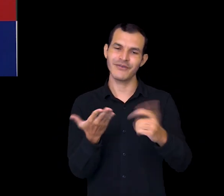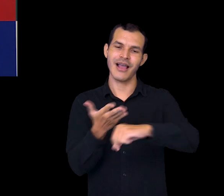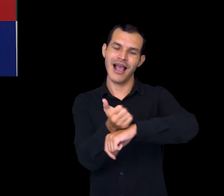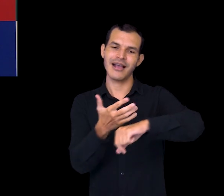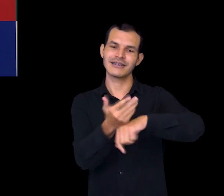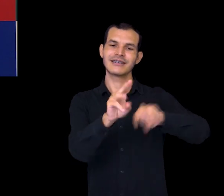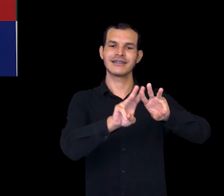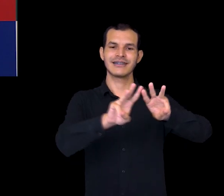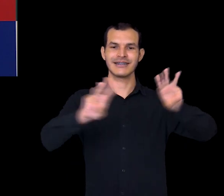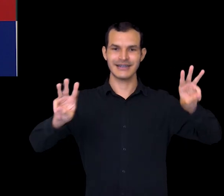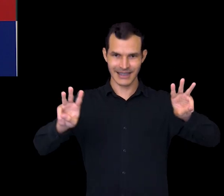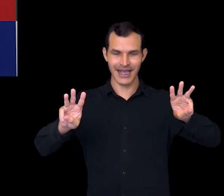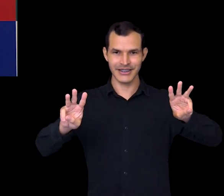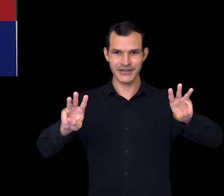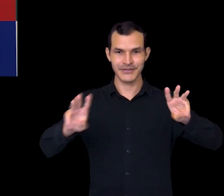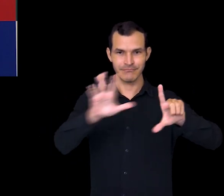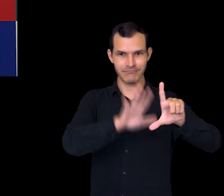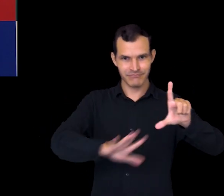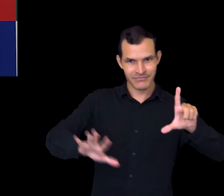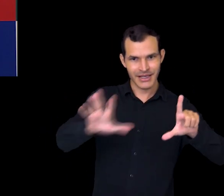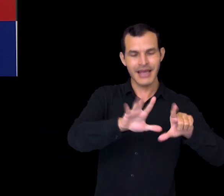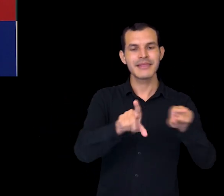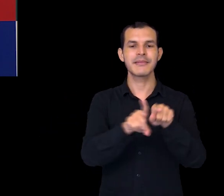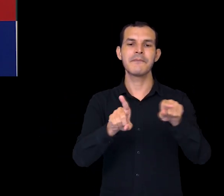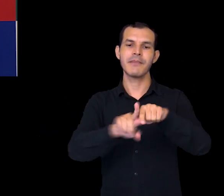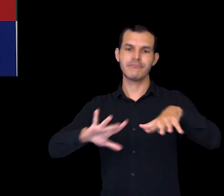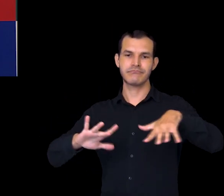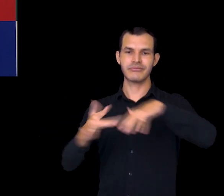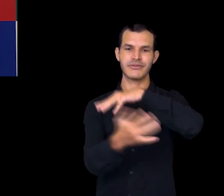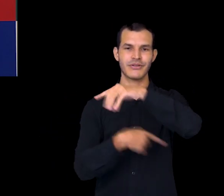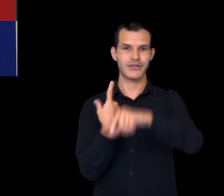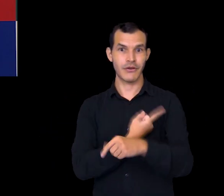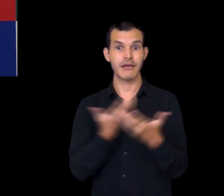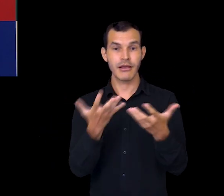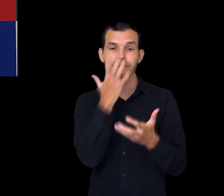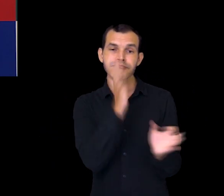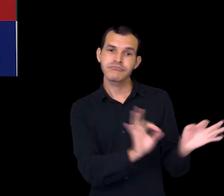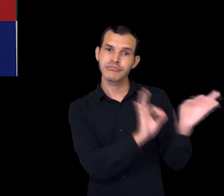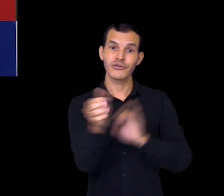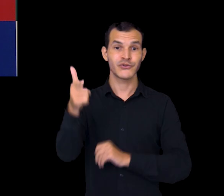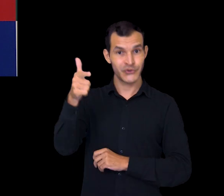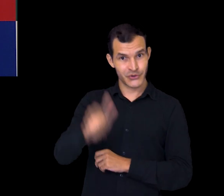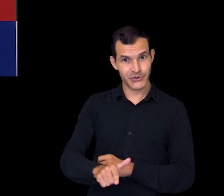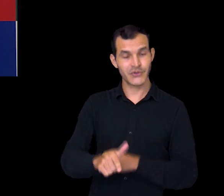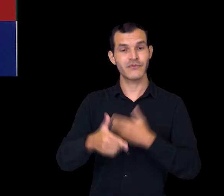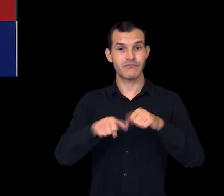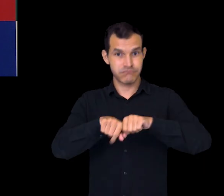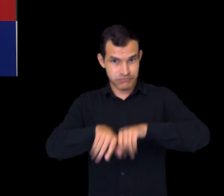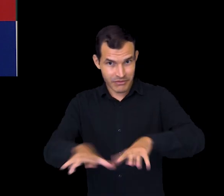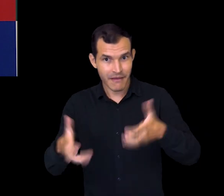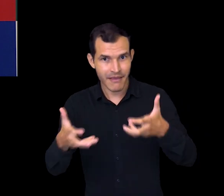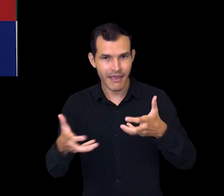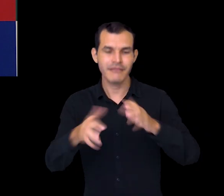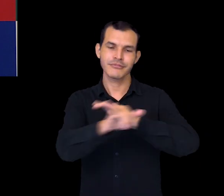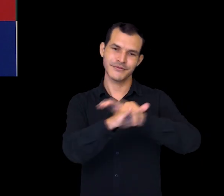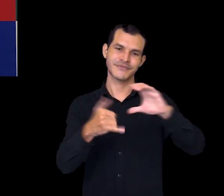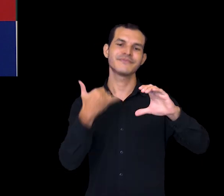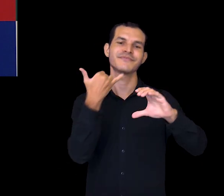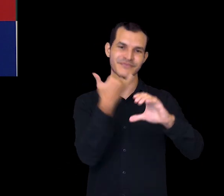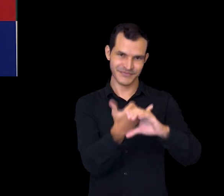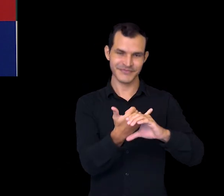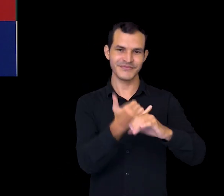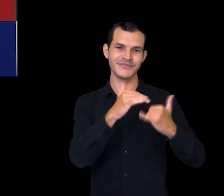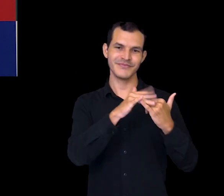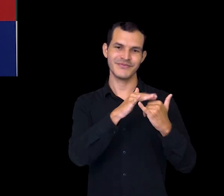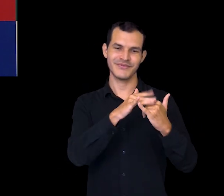as nossas redes sociais. Para rever e compartilhar este programa, busque o canal da Câmara no YouTube. Te vejo no outro programa